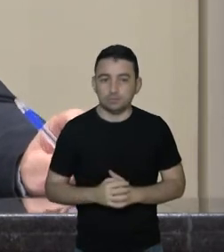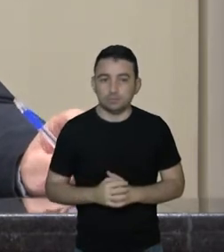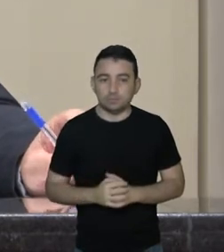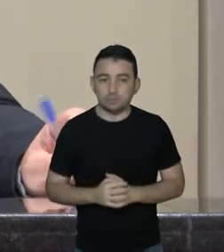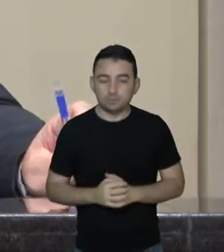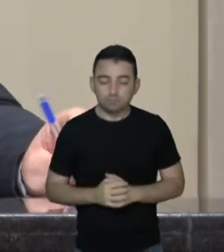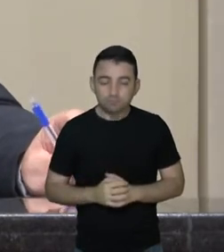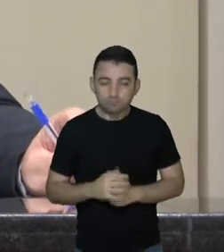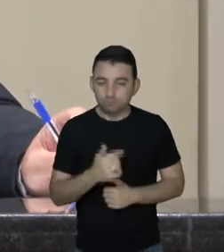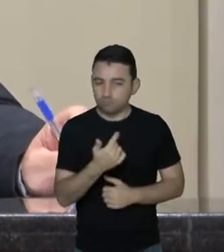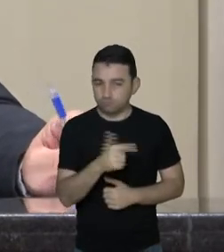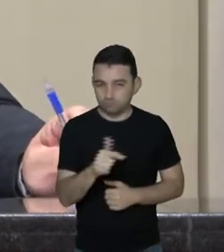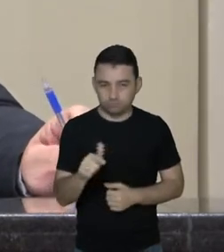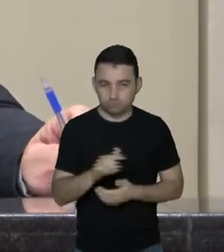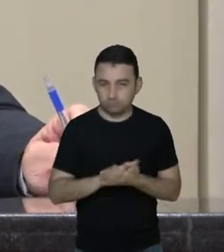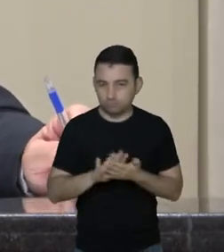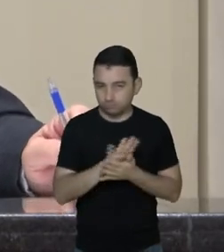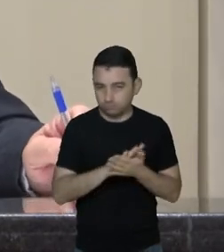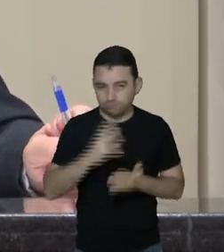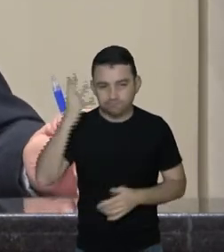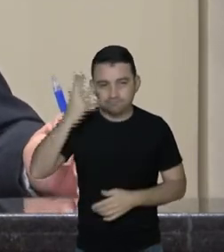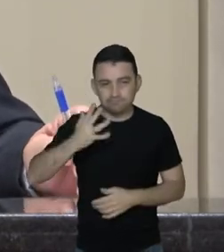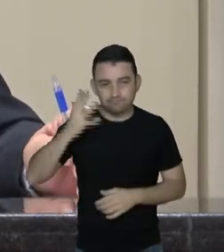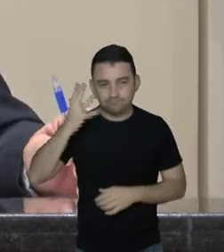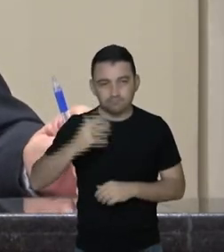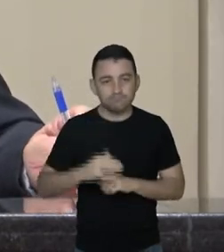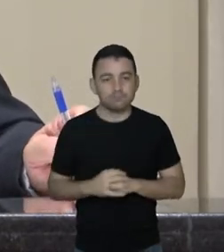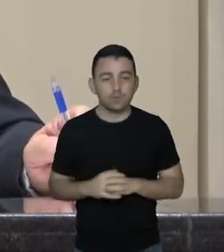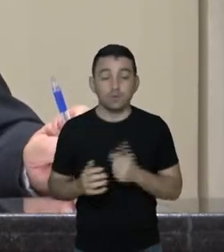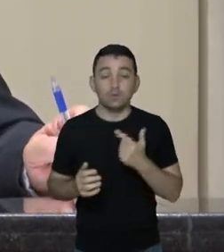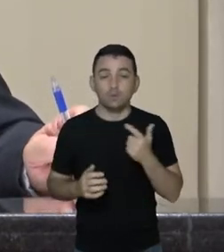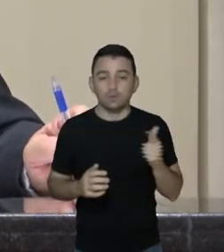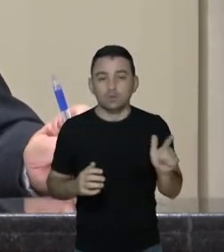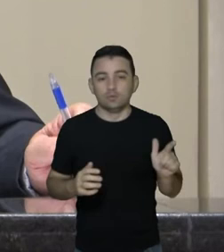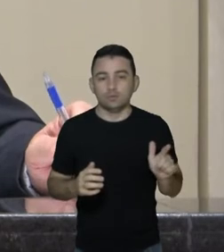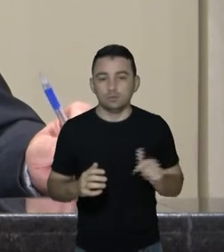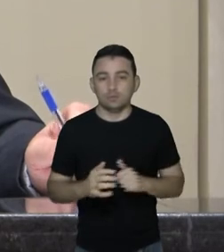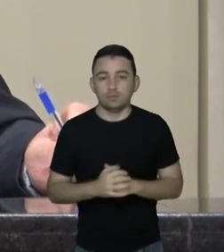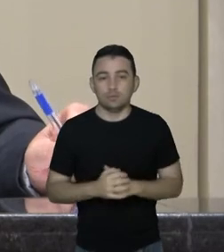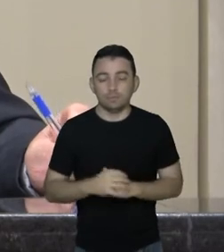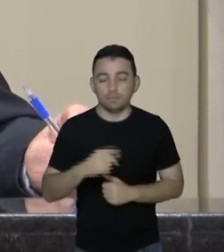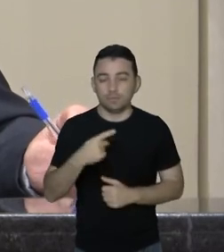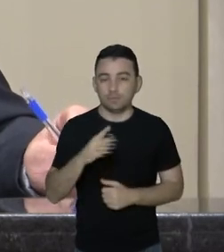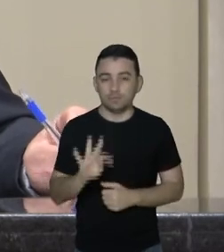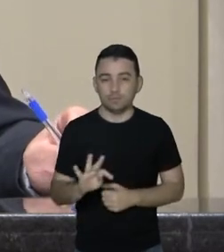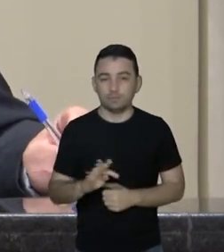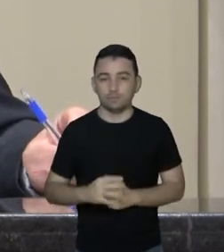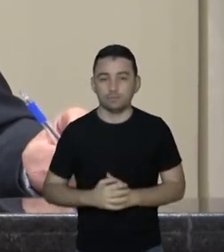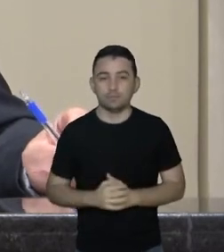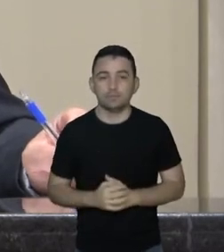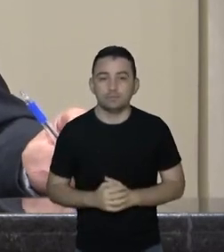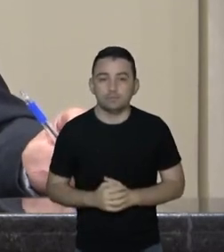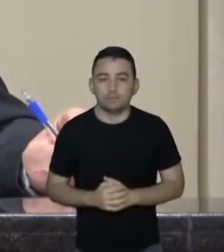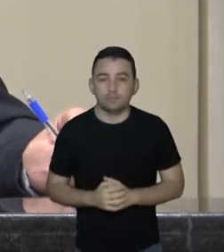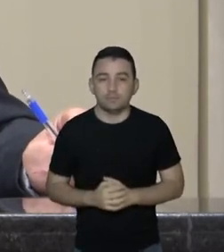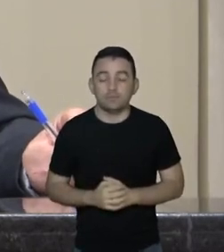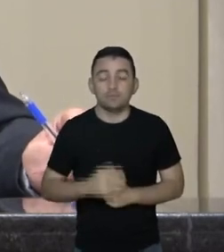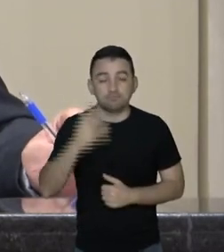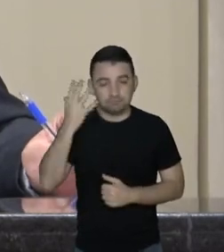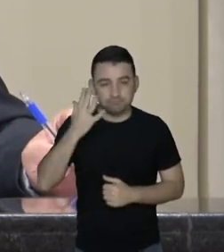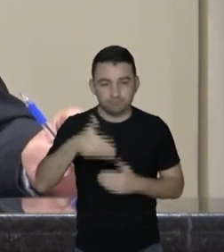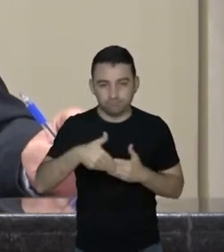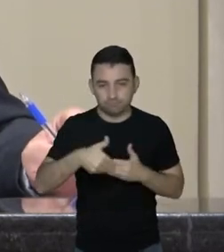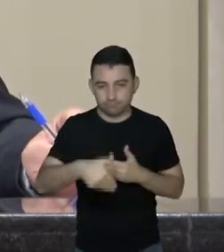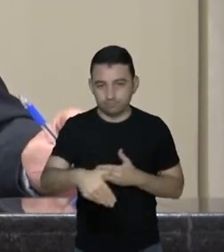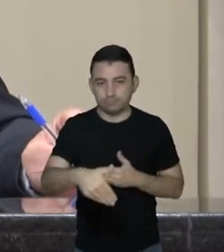Não havendo oradores inscritos, na sequência, o PT. Falará em nome do